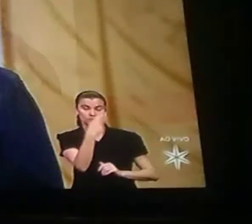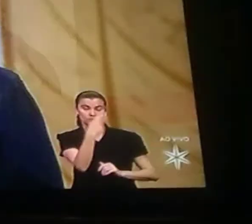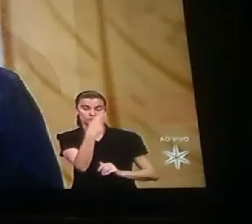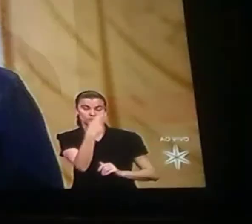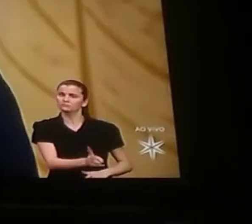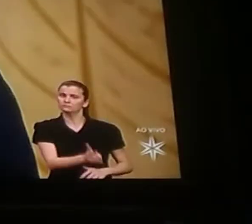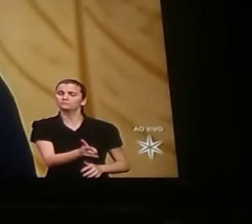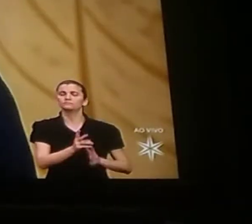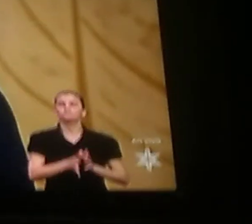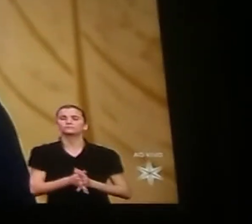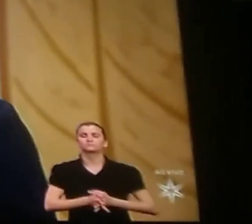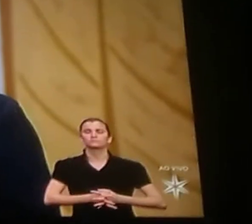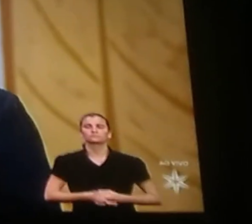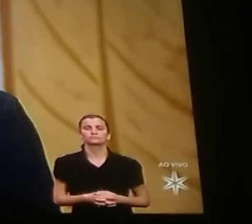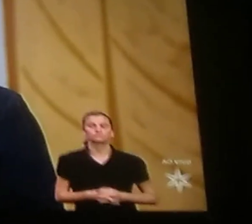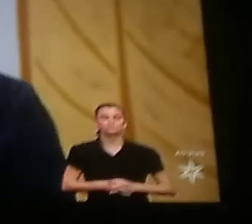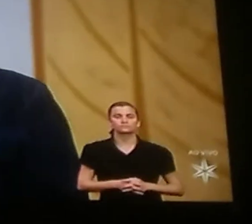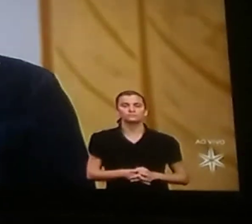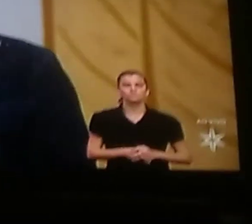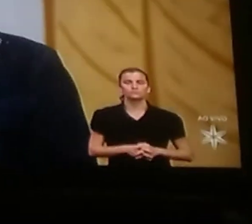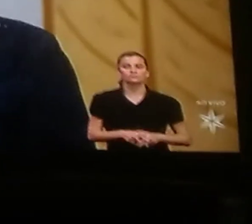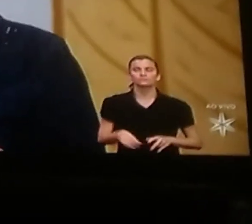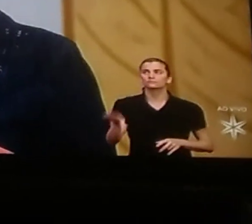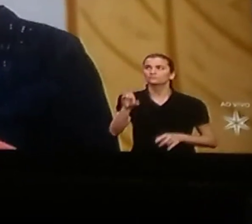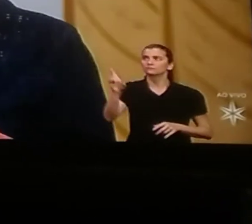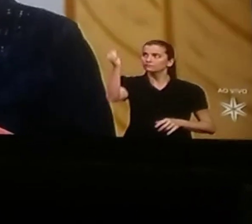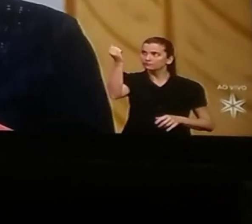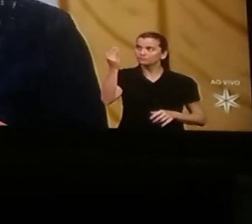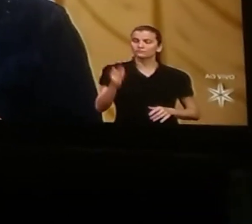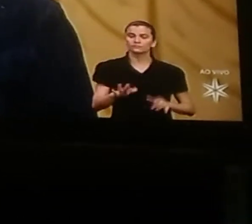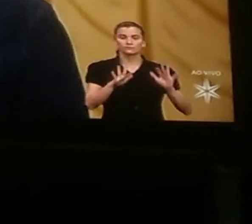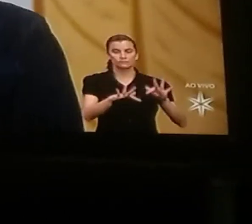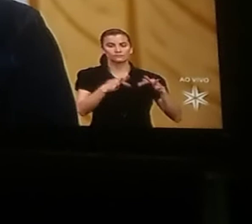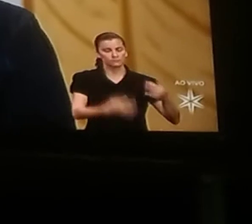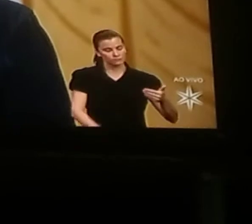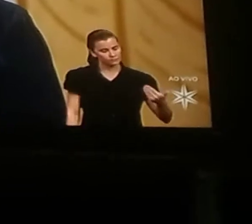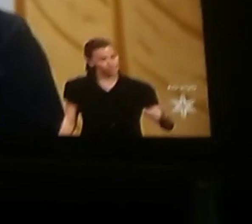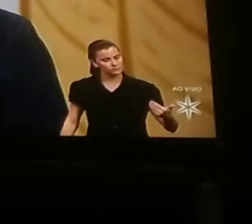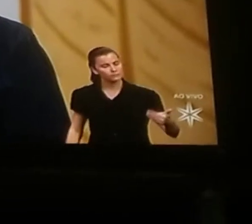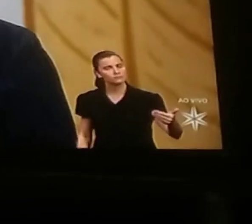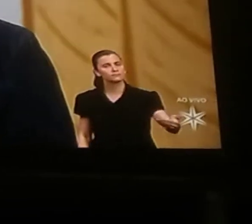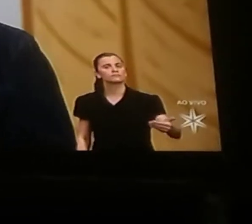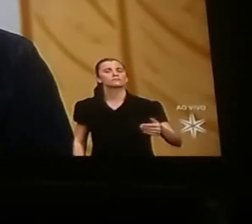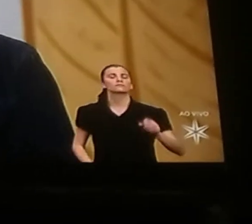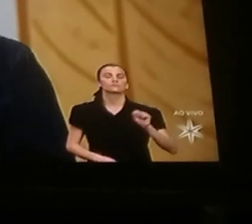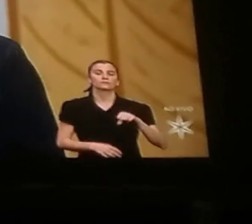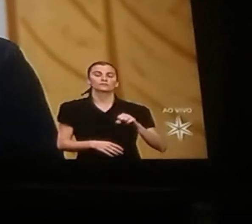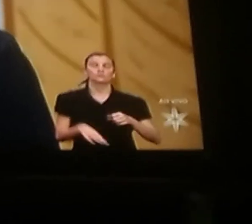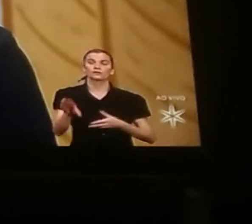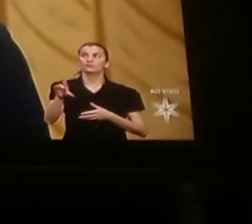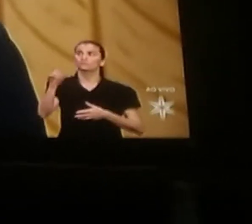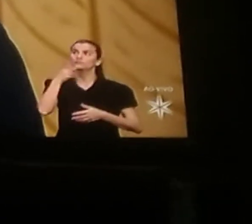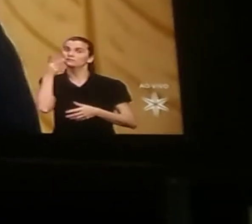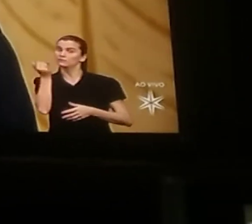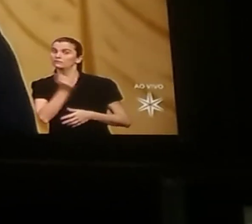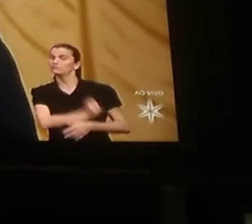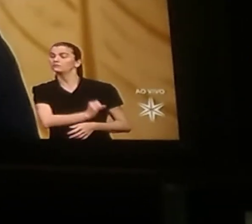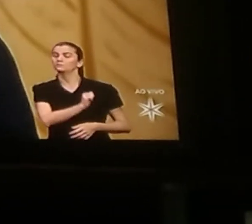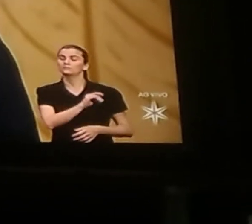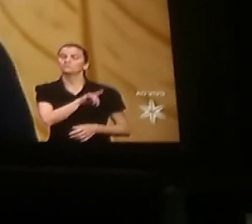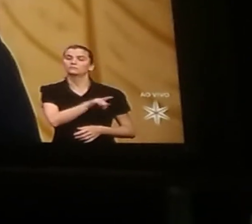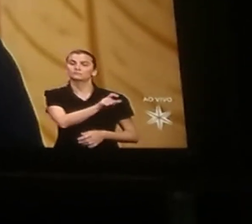Abraão: guarda a minha aliança, tu e a tua descendência para sempre.